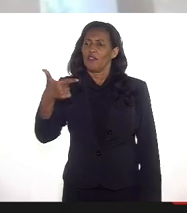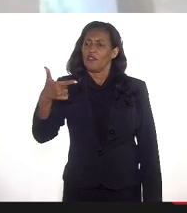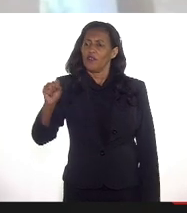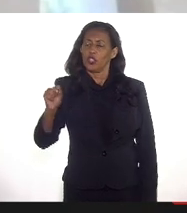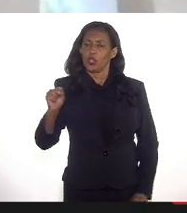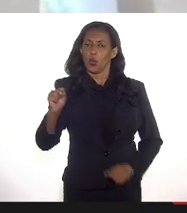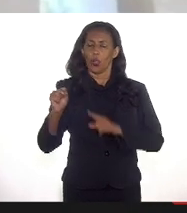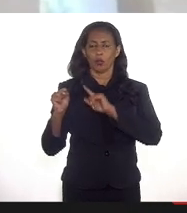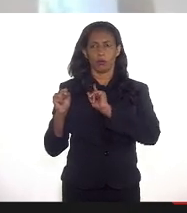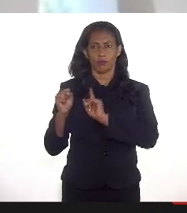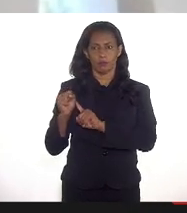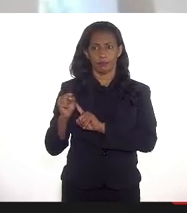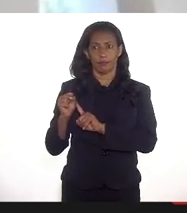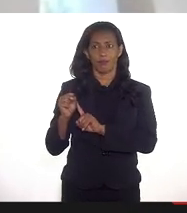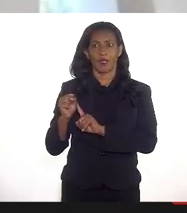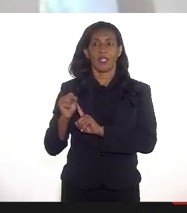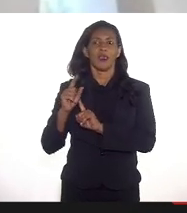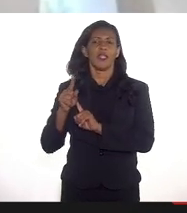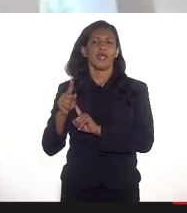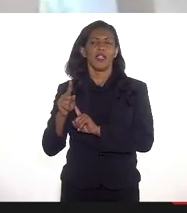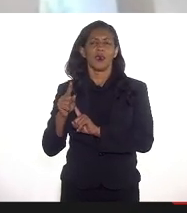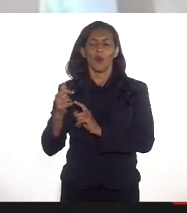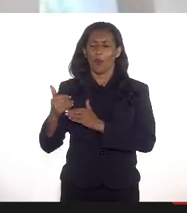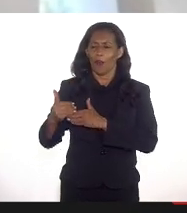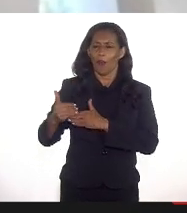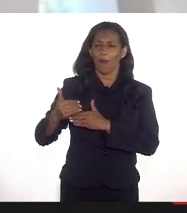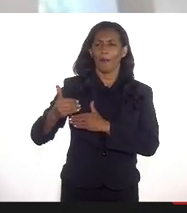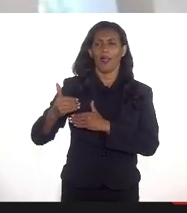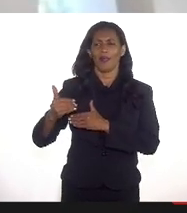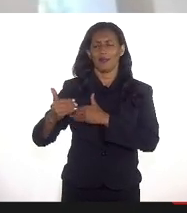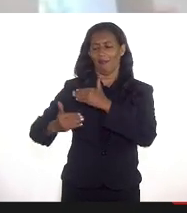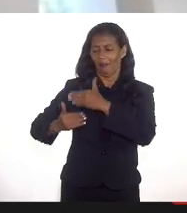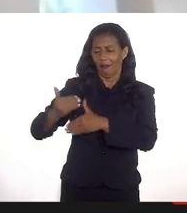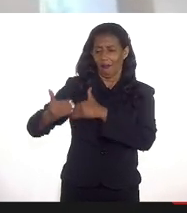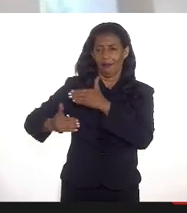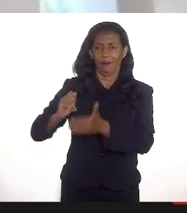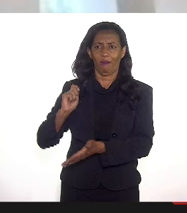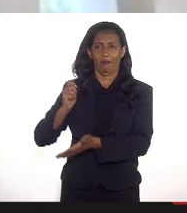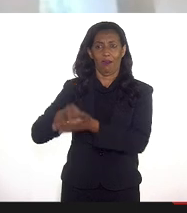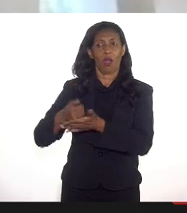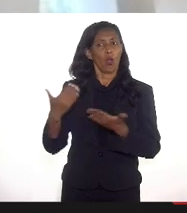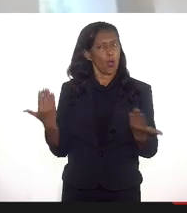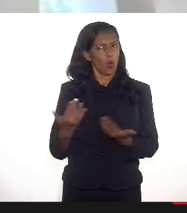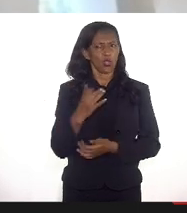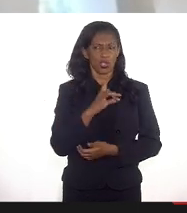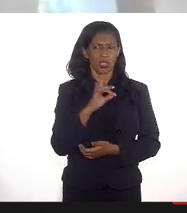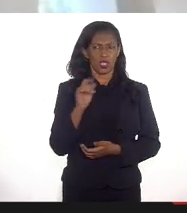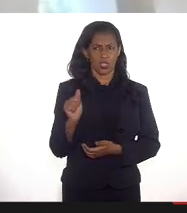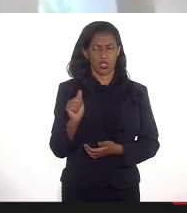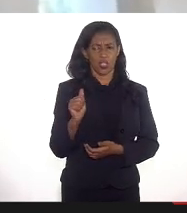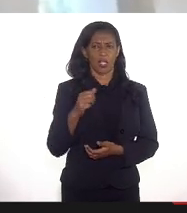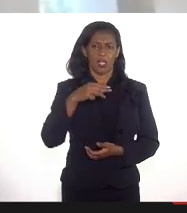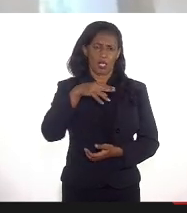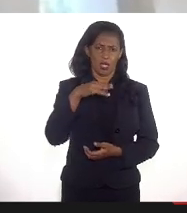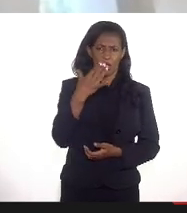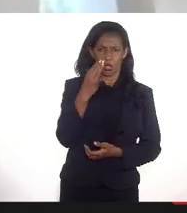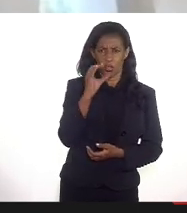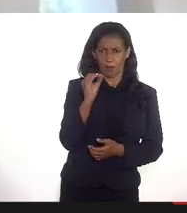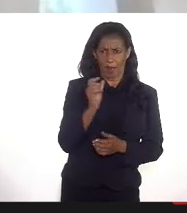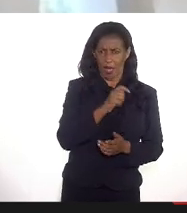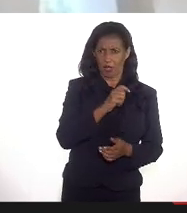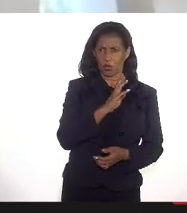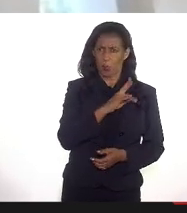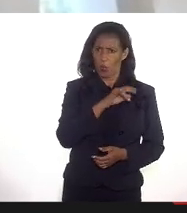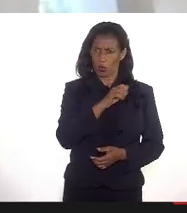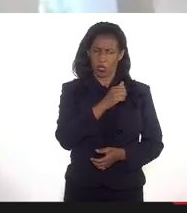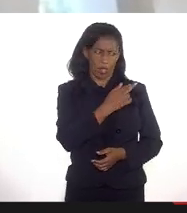ela começa o trâmite para pagamento. Né? Então, a gente está hoje com a bolsa em dia. A bolsa de março, os bolsistas de